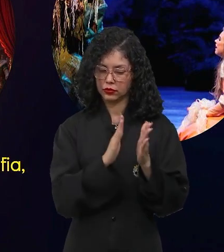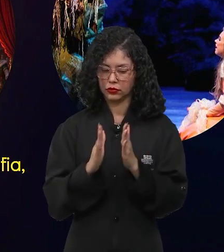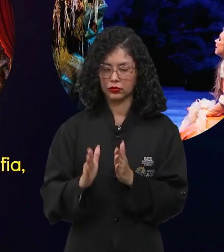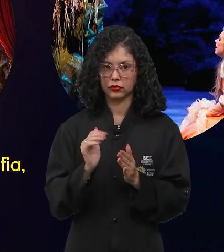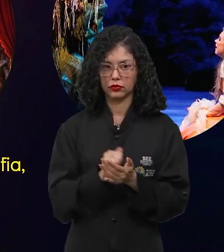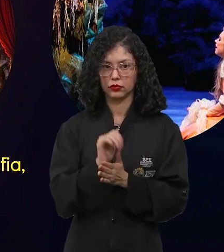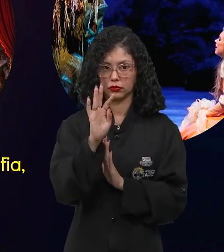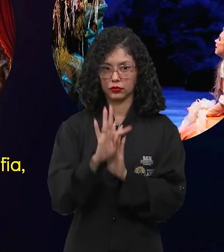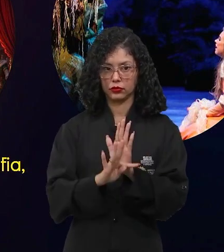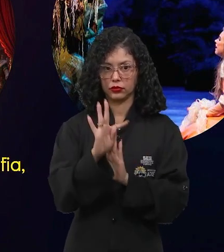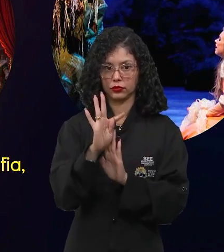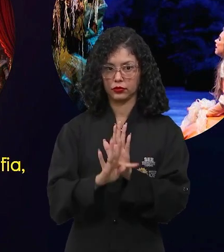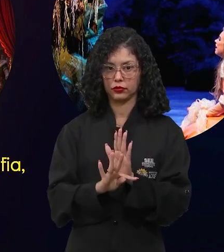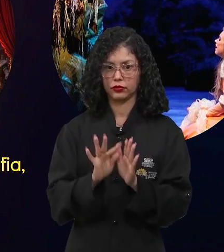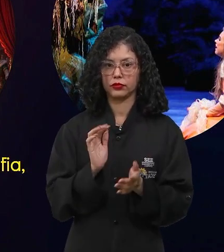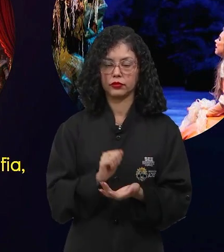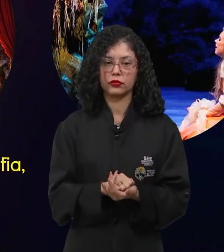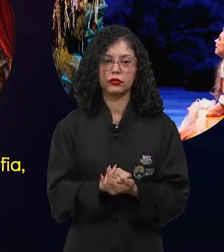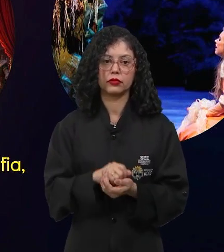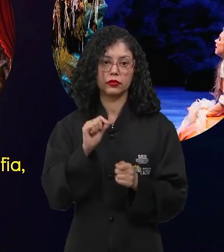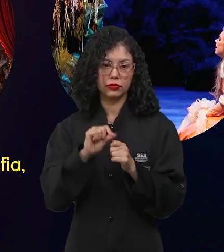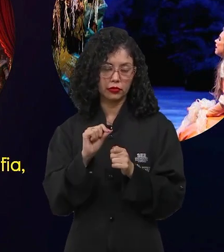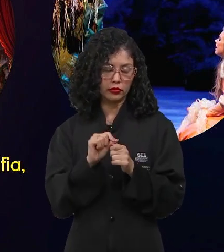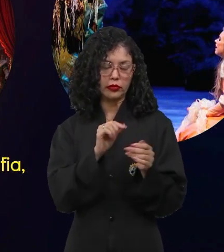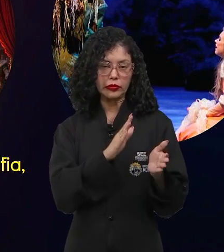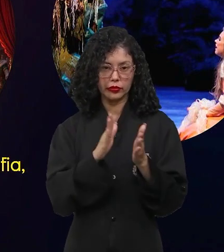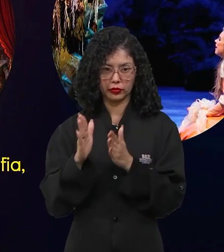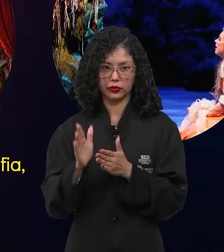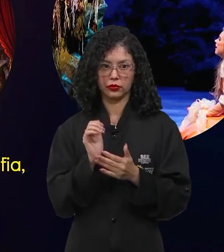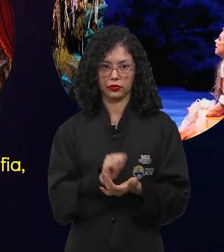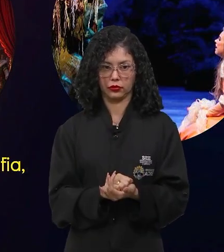do texto que faz parte